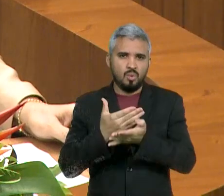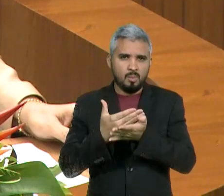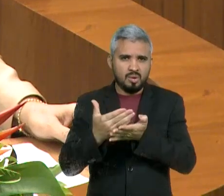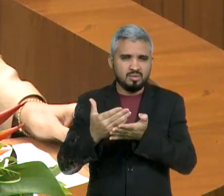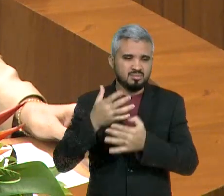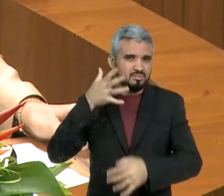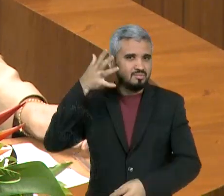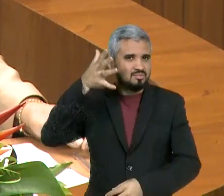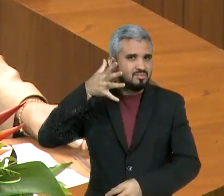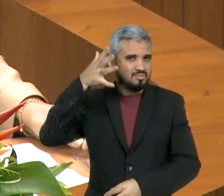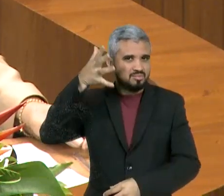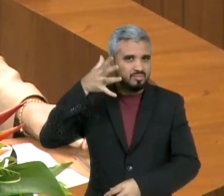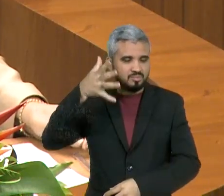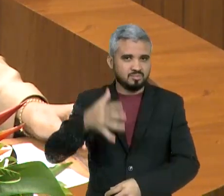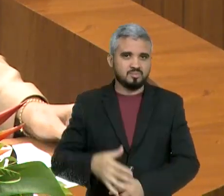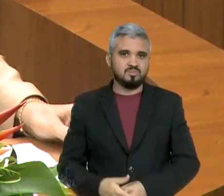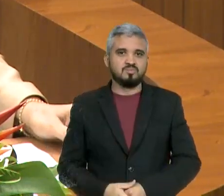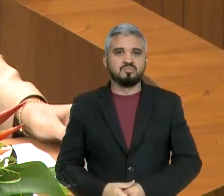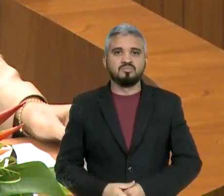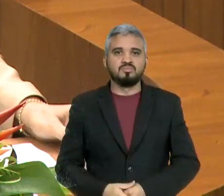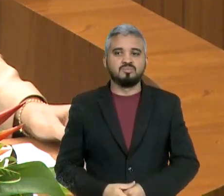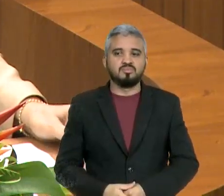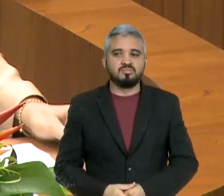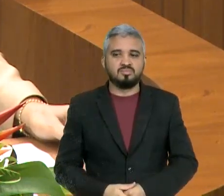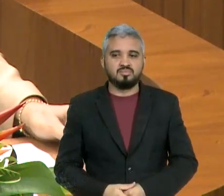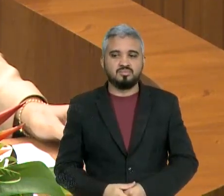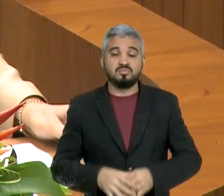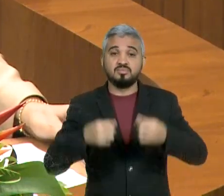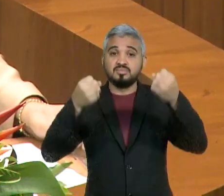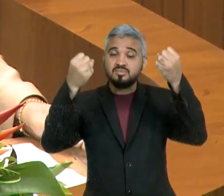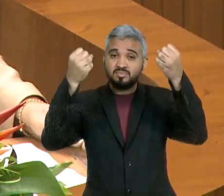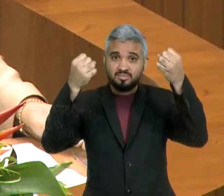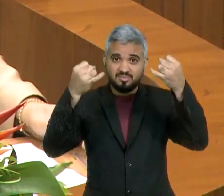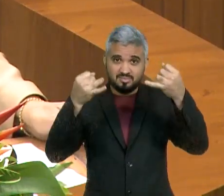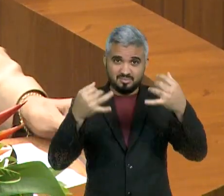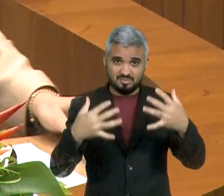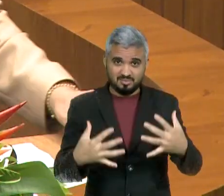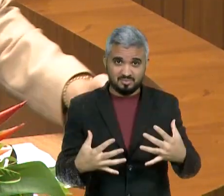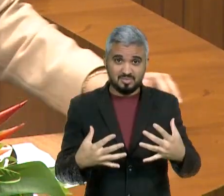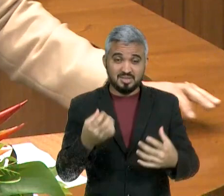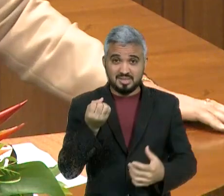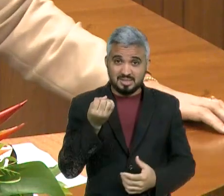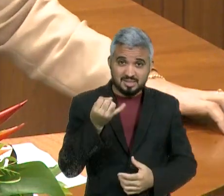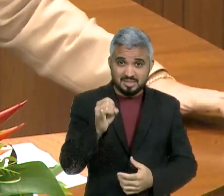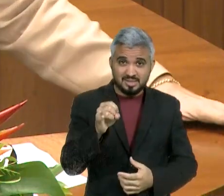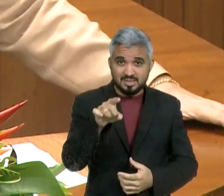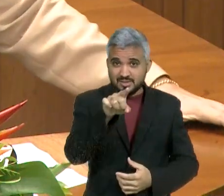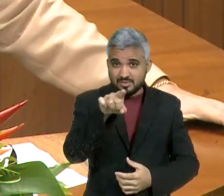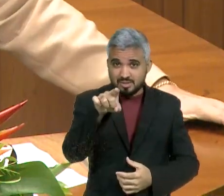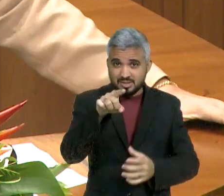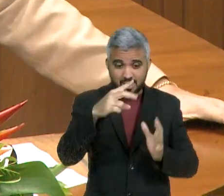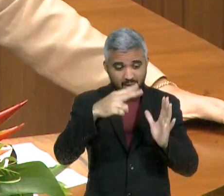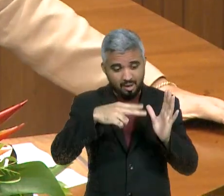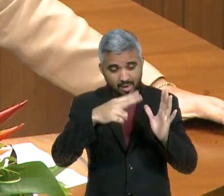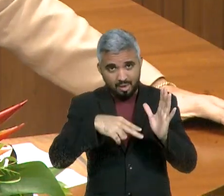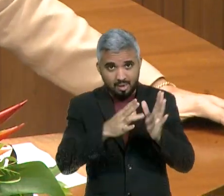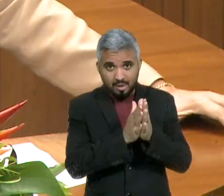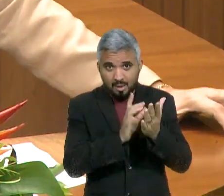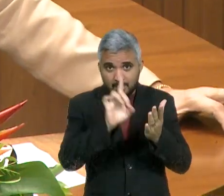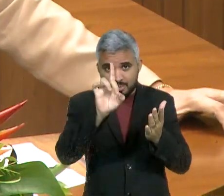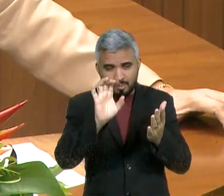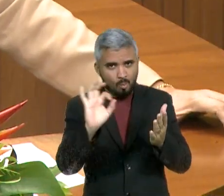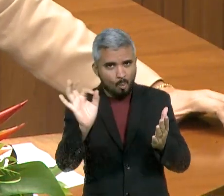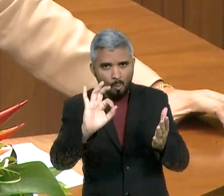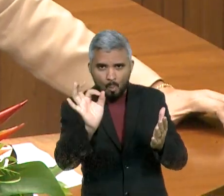dizendo de forma pontual que quem não lê a Bíblia não pode